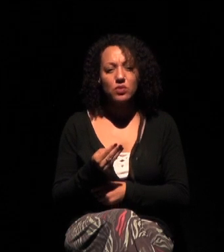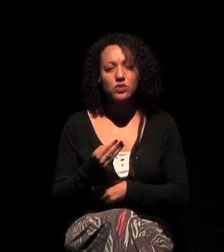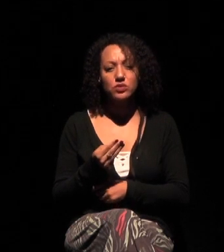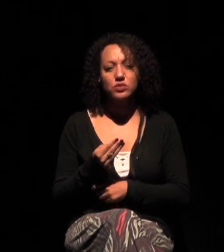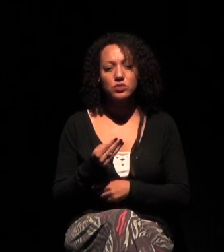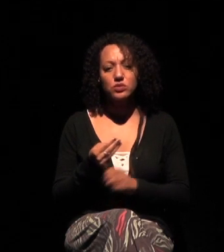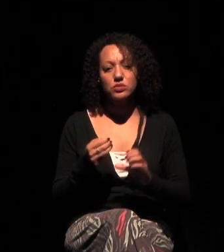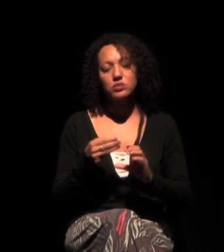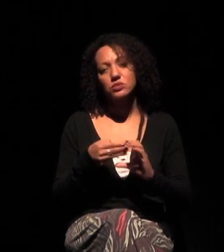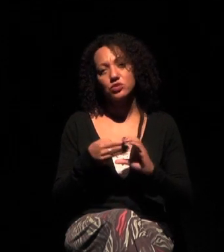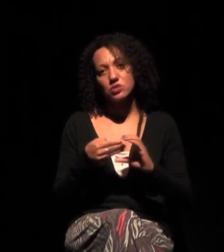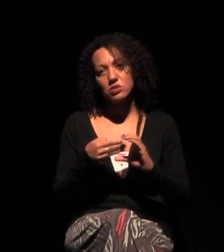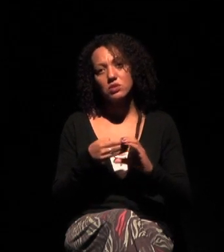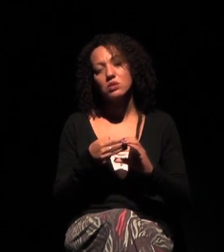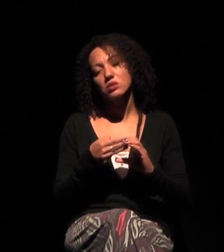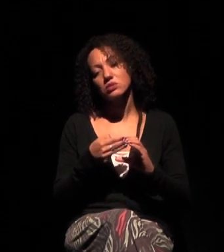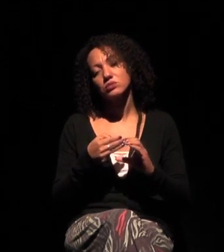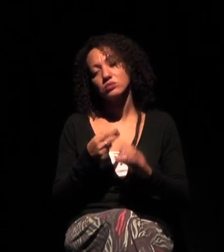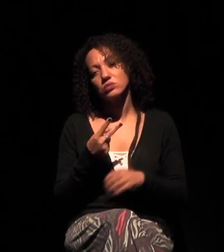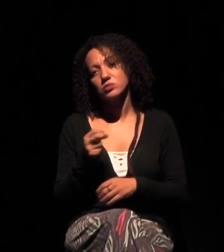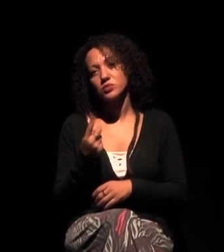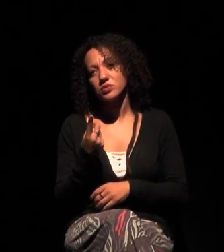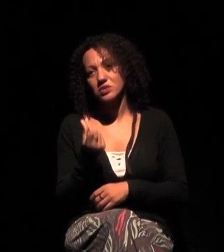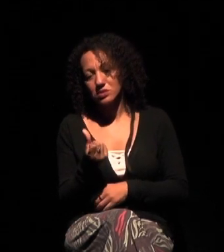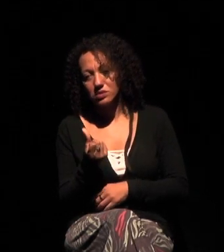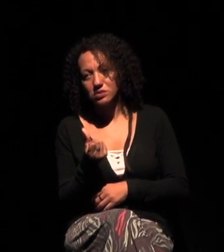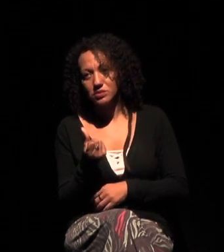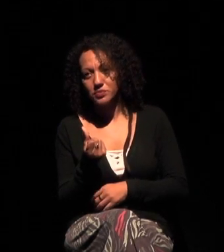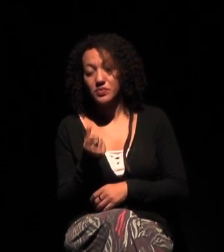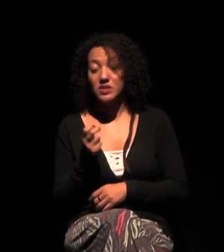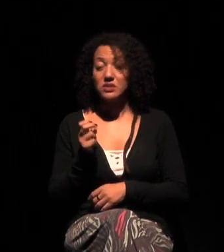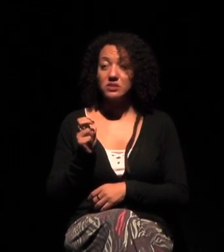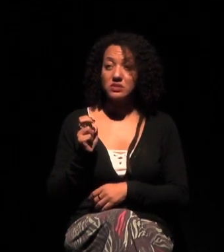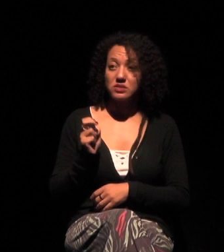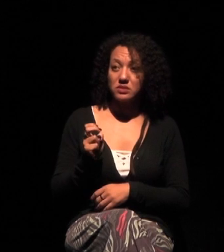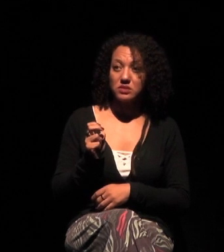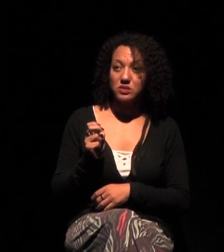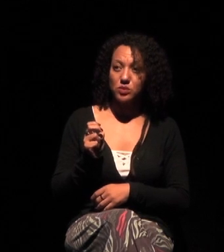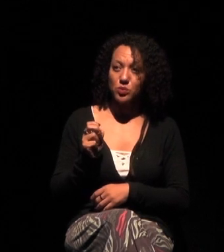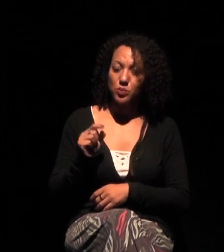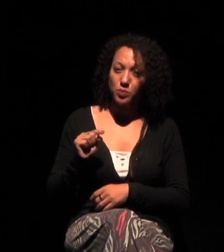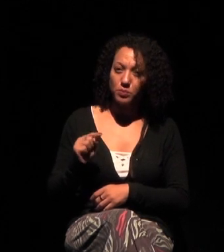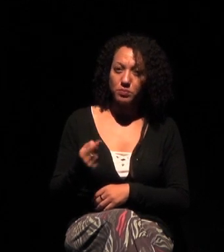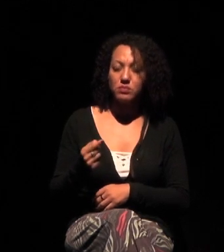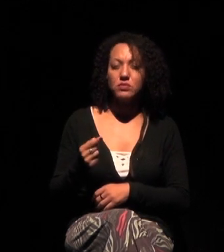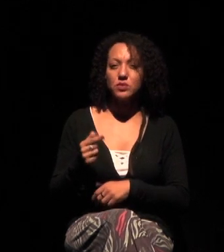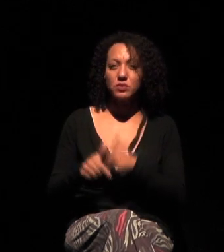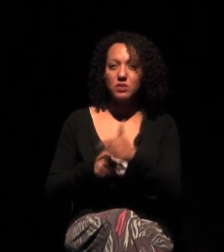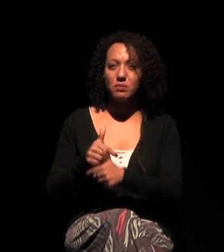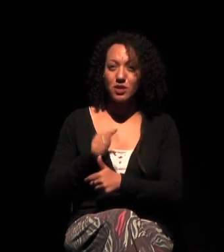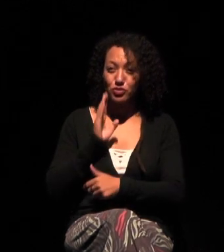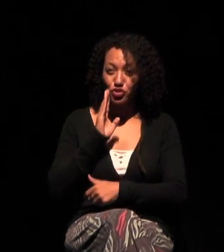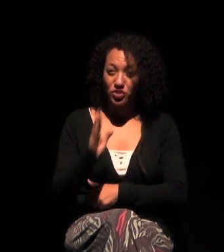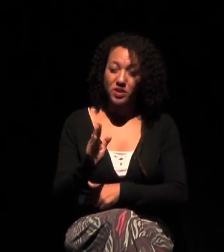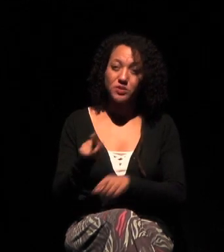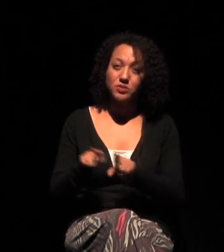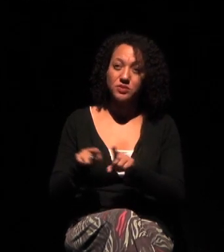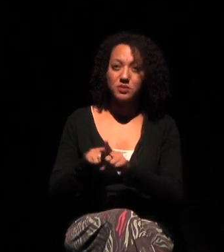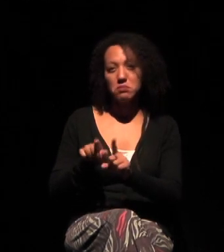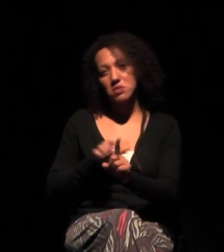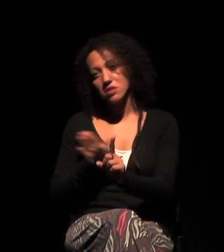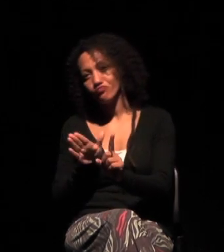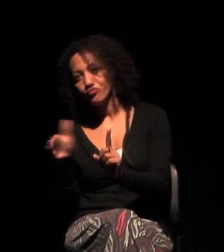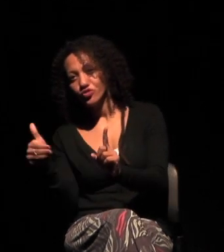bruto estou estudando 2016 e os cinco mil postos de trabalho diretos e indiretos criados a partir das